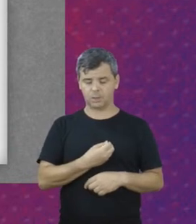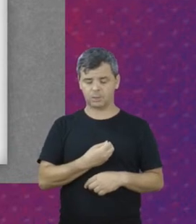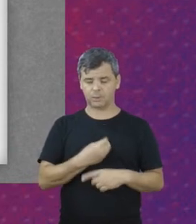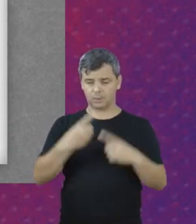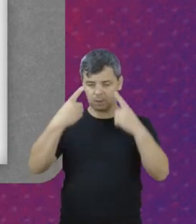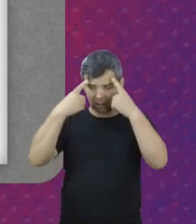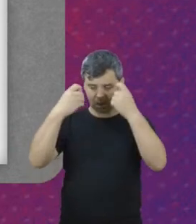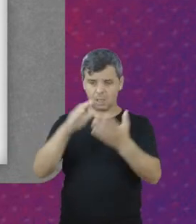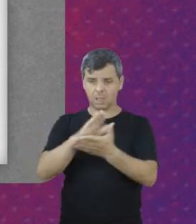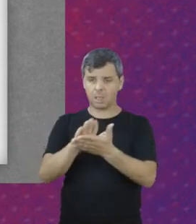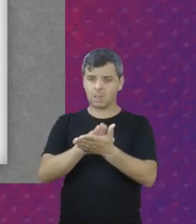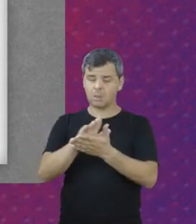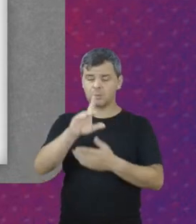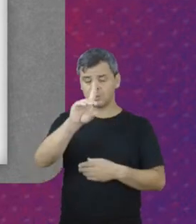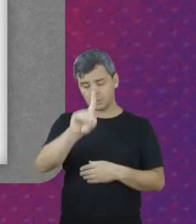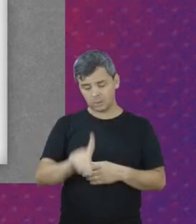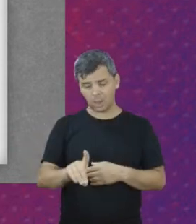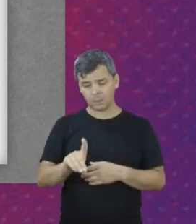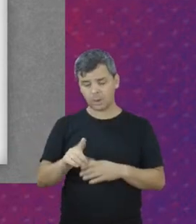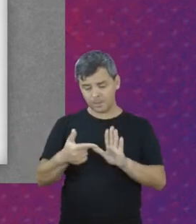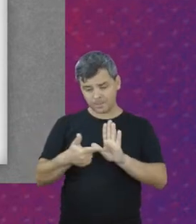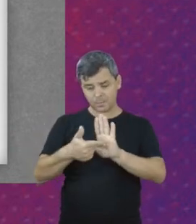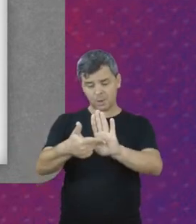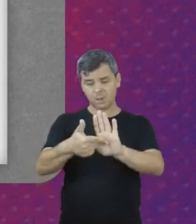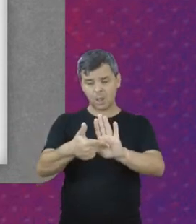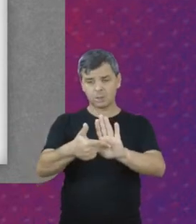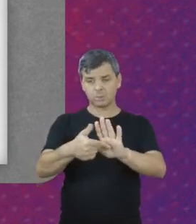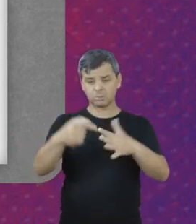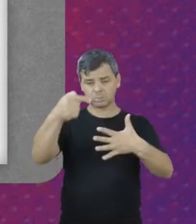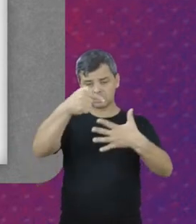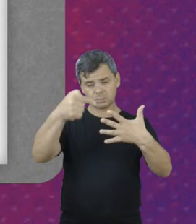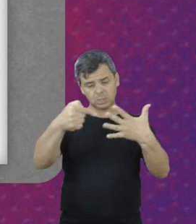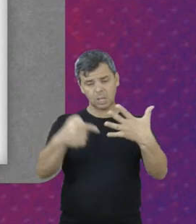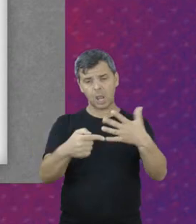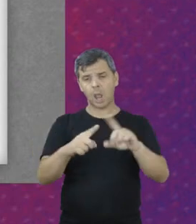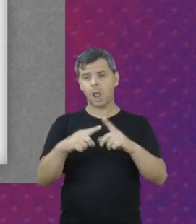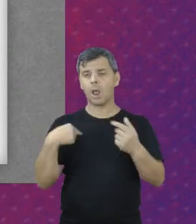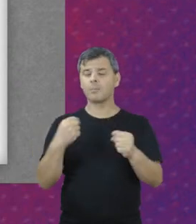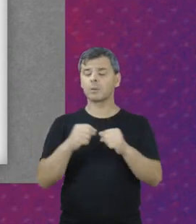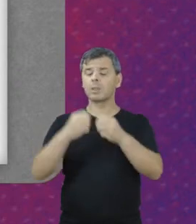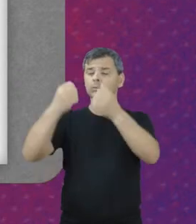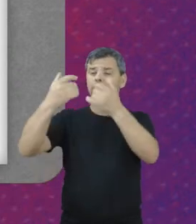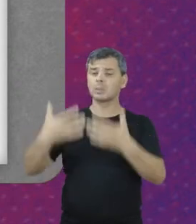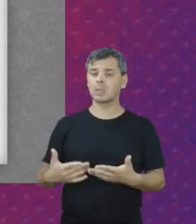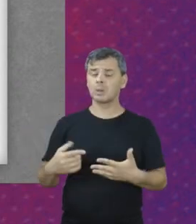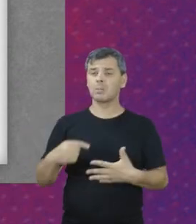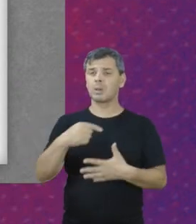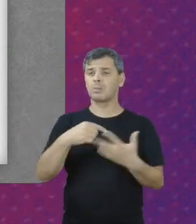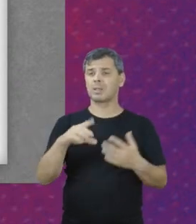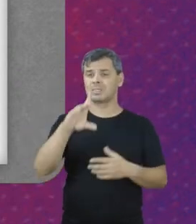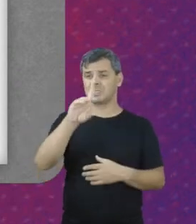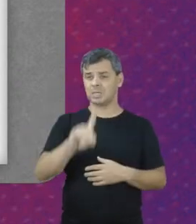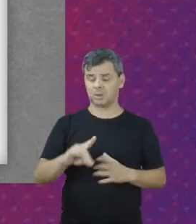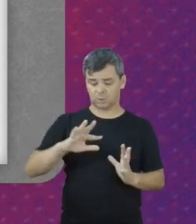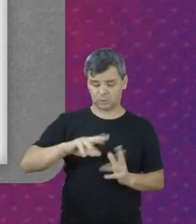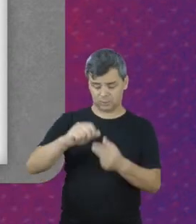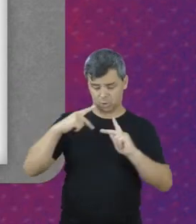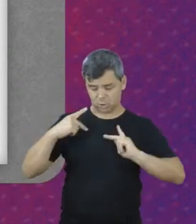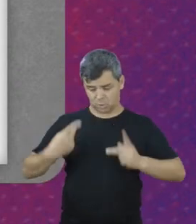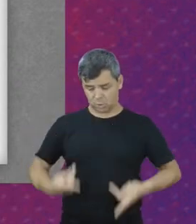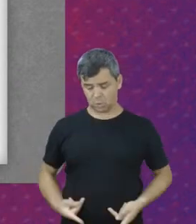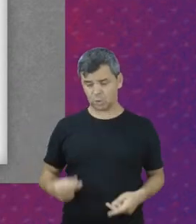direitos também são recentes e precisam ser elencados para a gente compreender do que a gente está falando. A primeira Declaração Universal de Direitos Humanos,